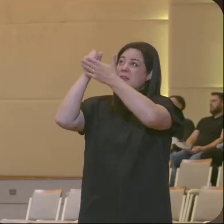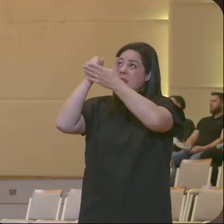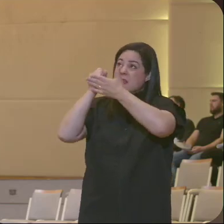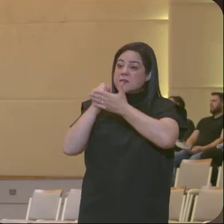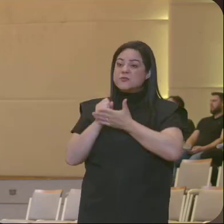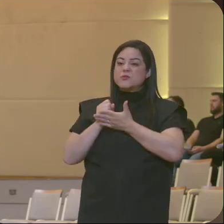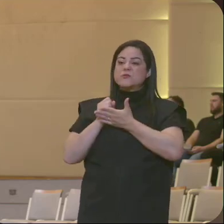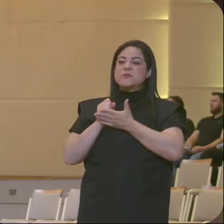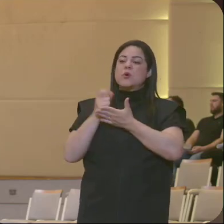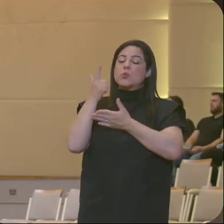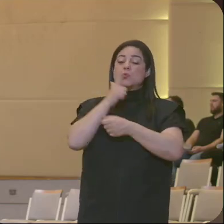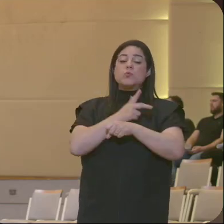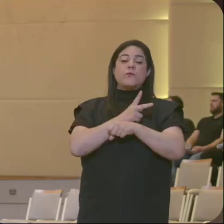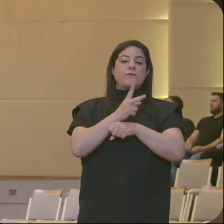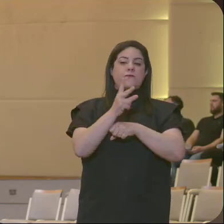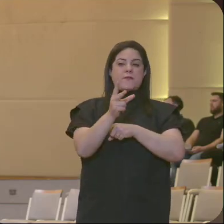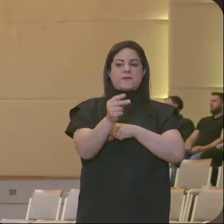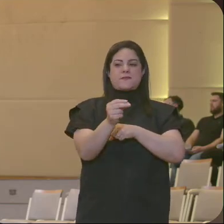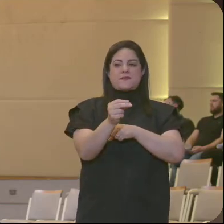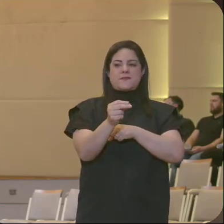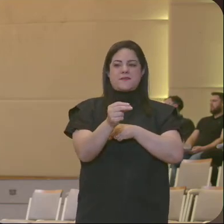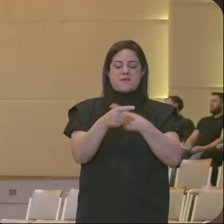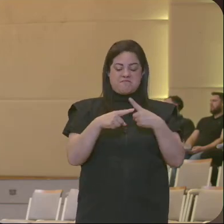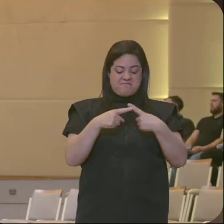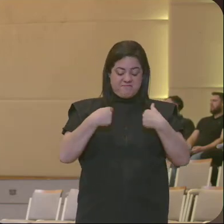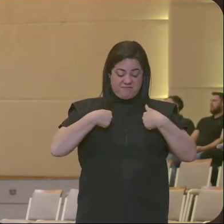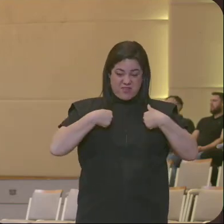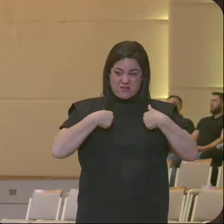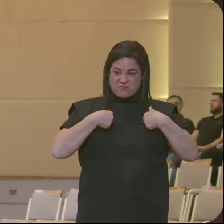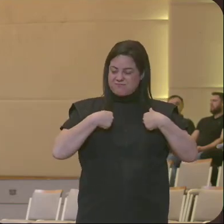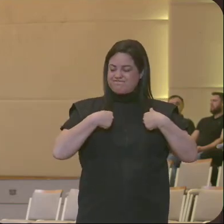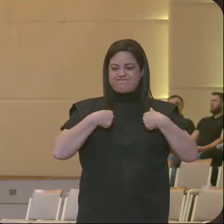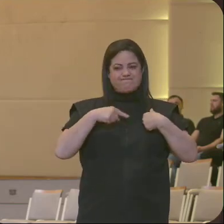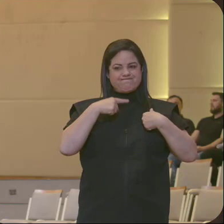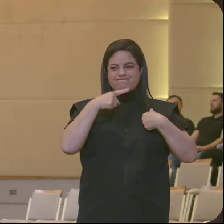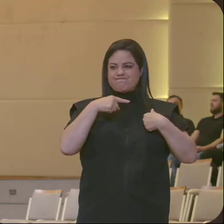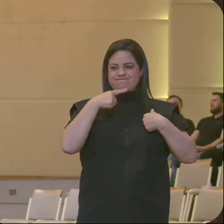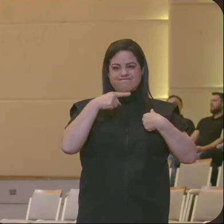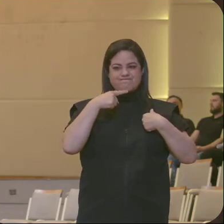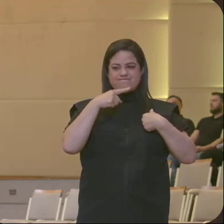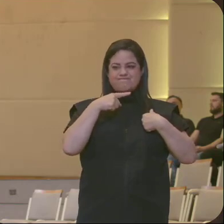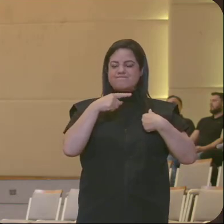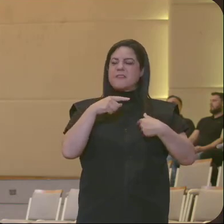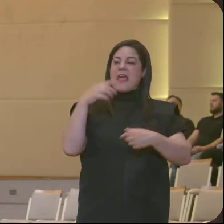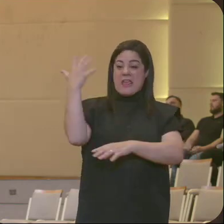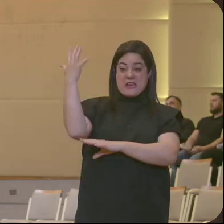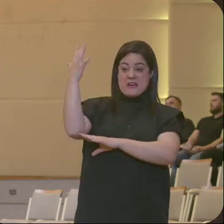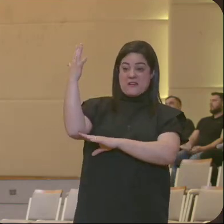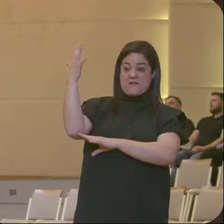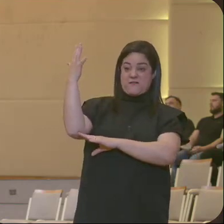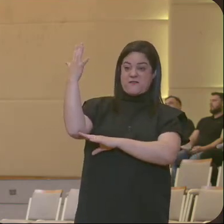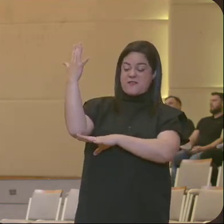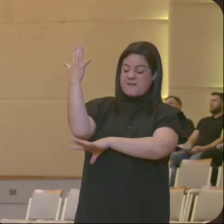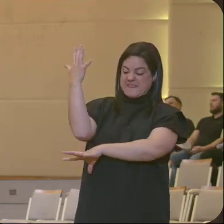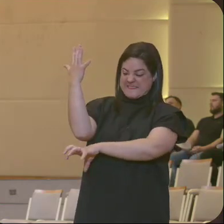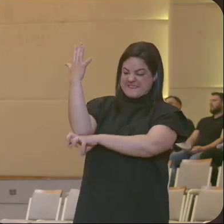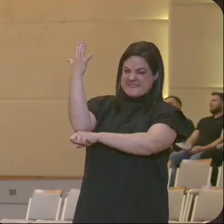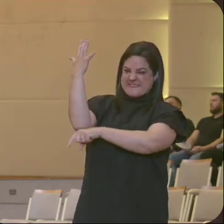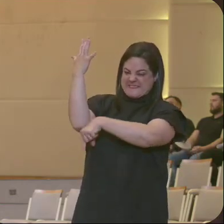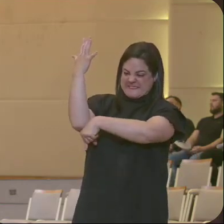a vencê-las. A palmeira é profundamente